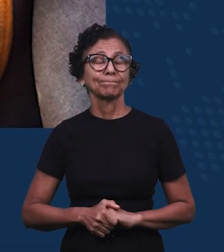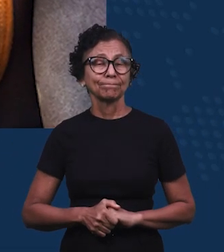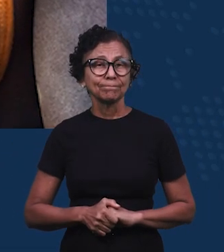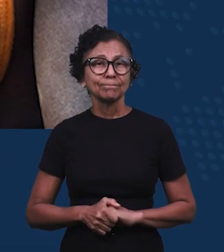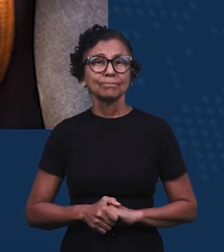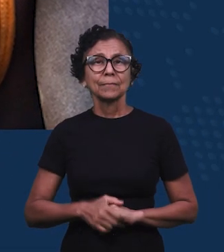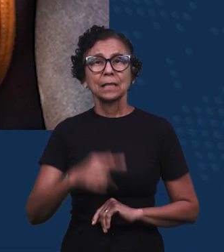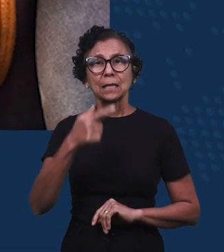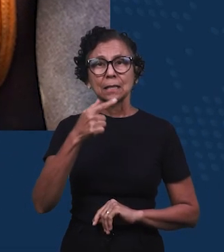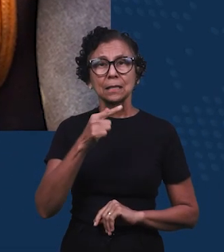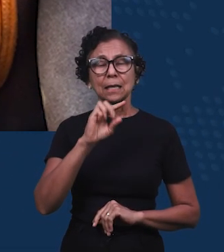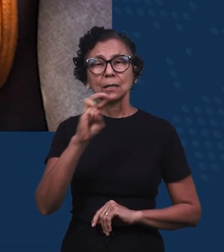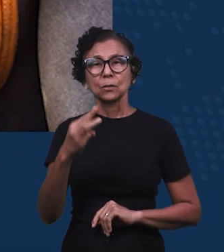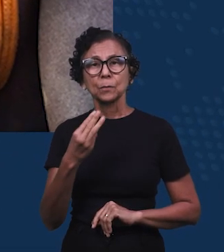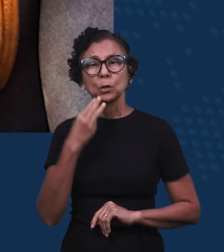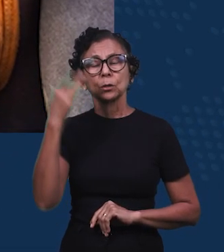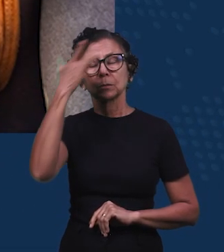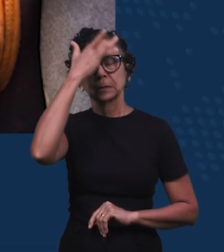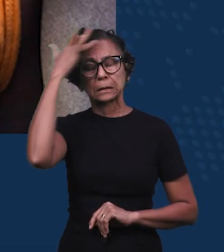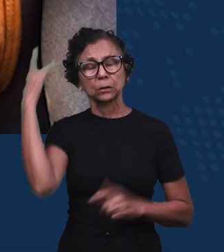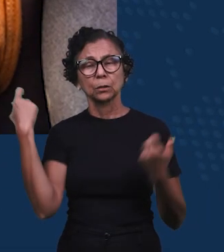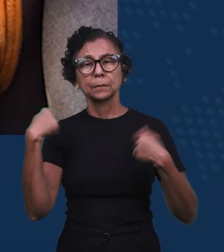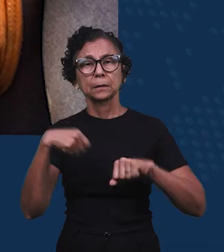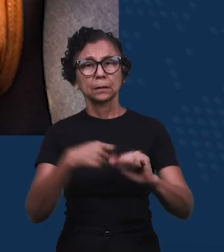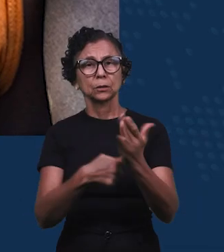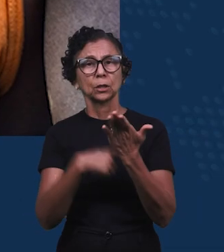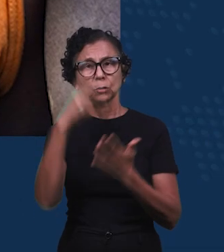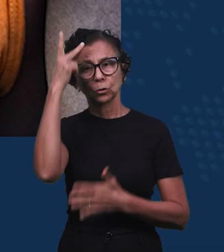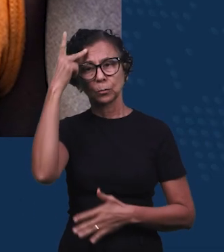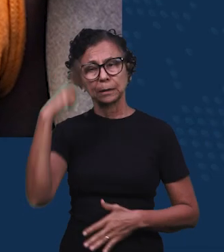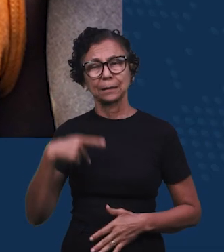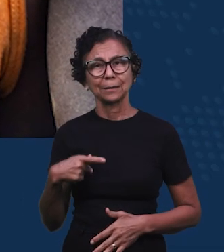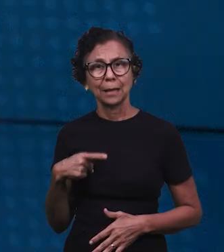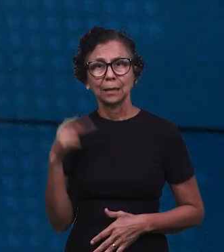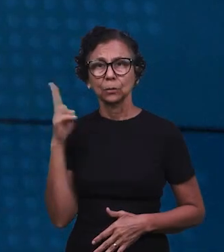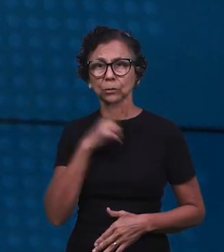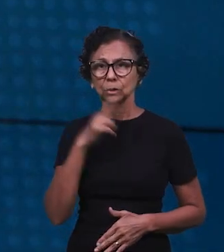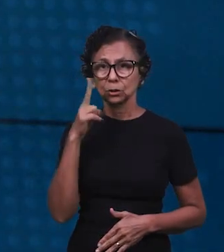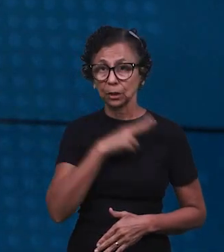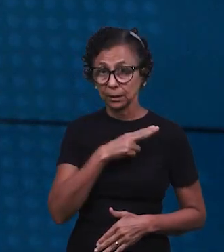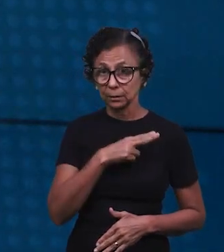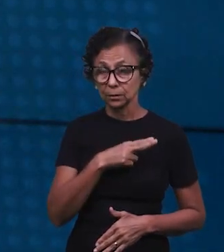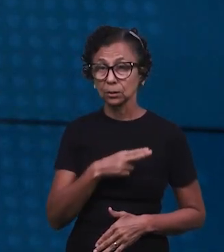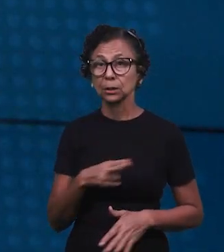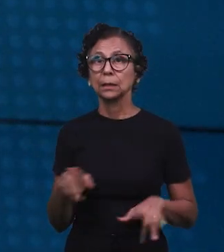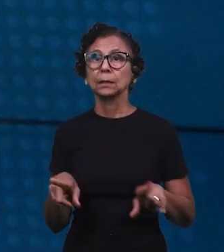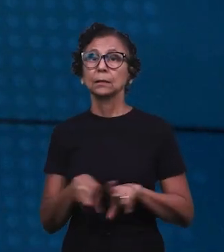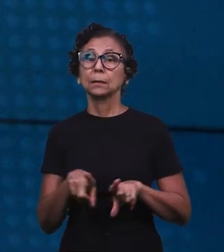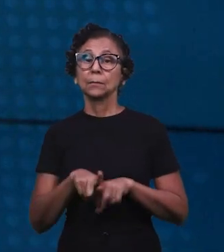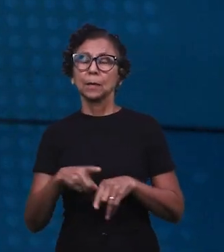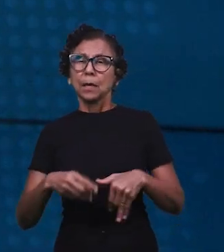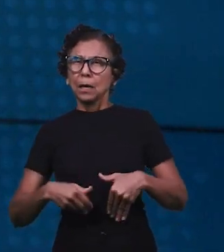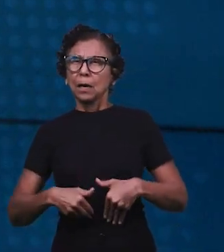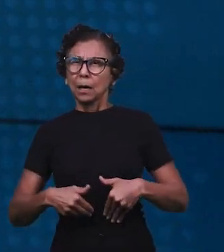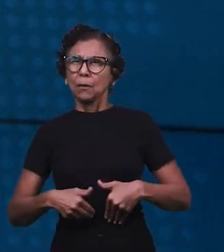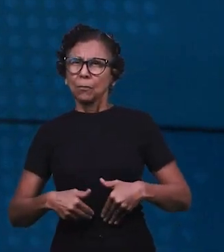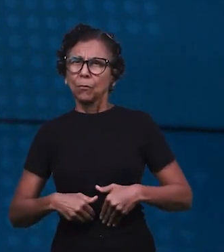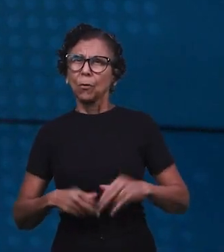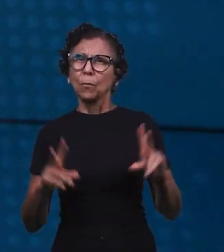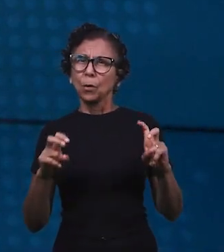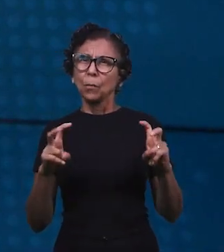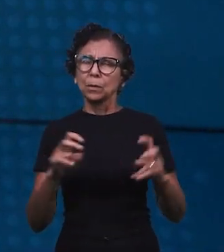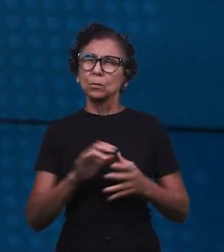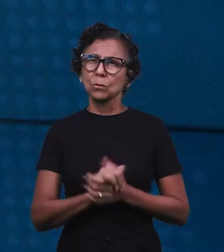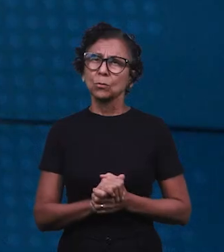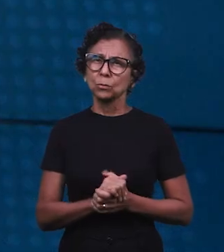de 7 milhões de pessoas precisando de ajuda humanitária imediata. A situação da fome também foi destacada em